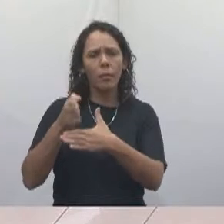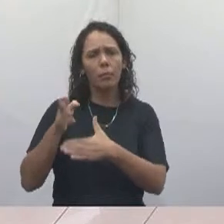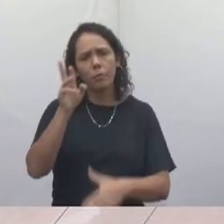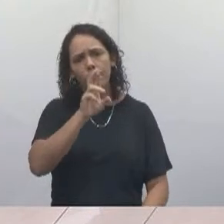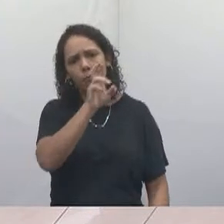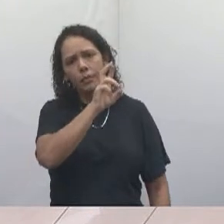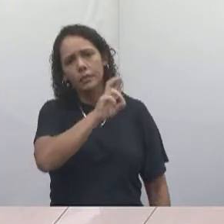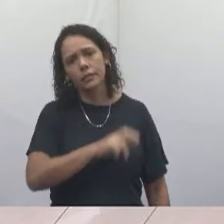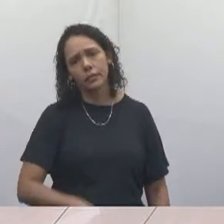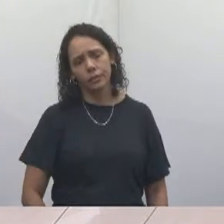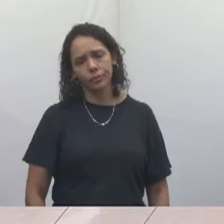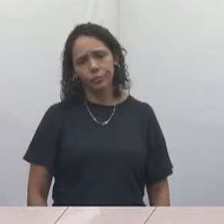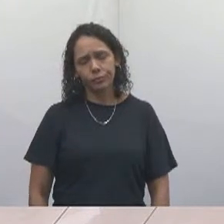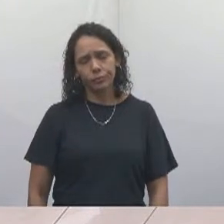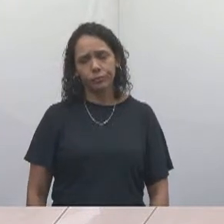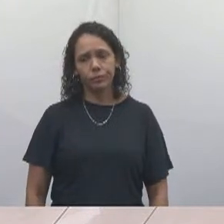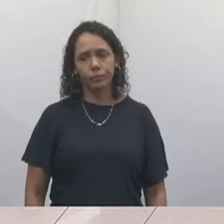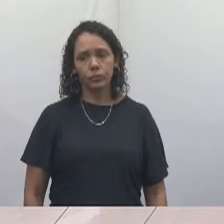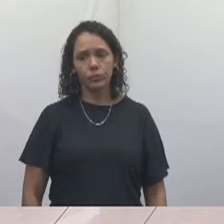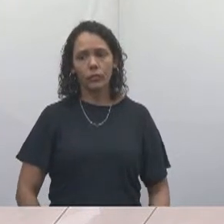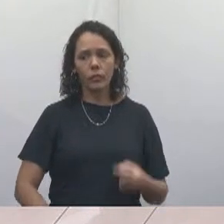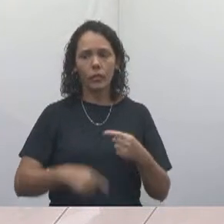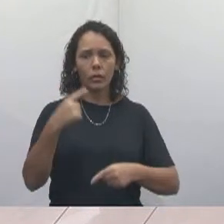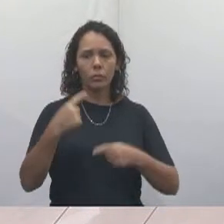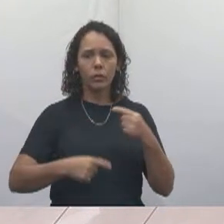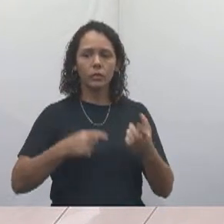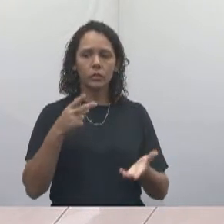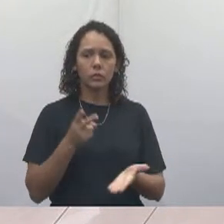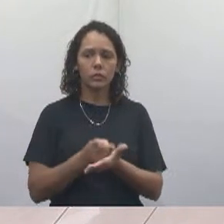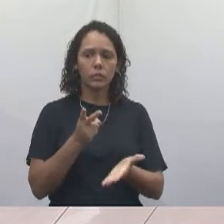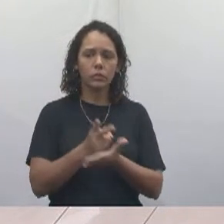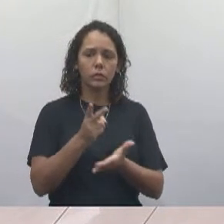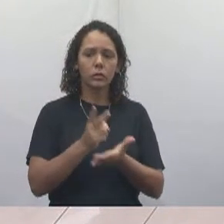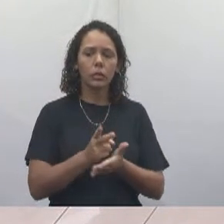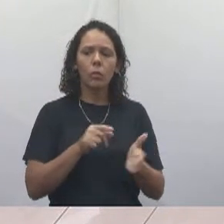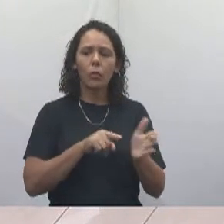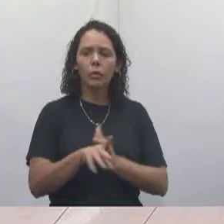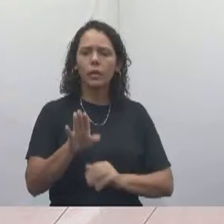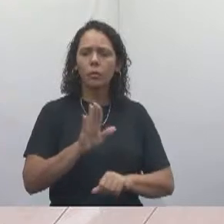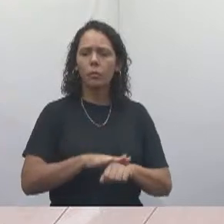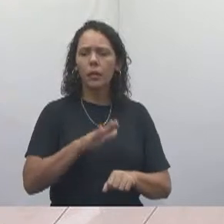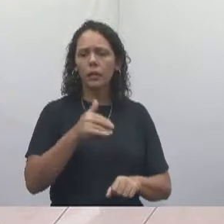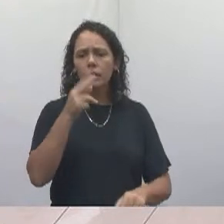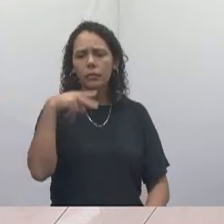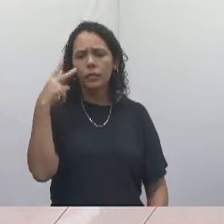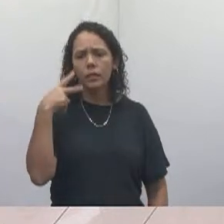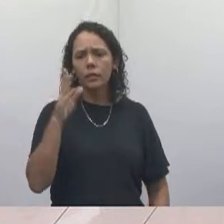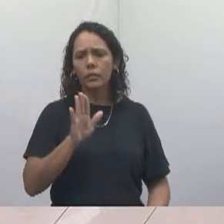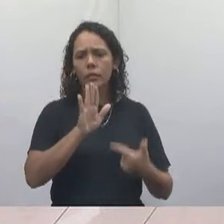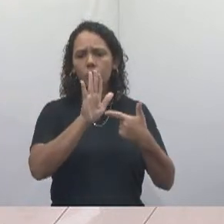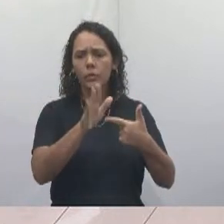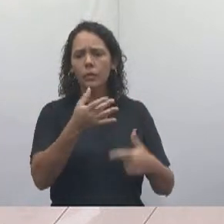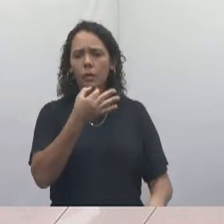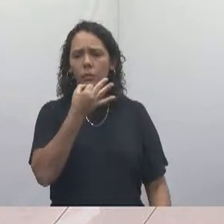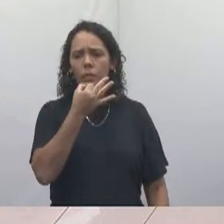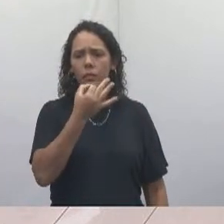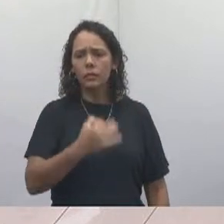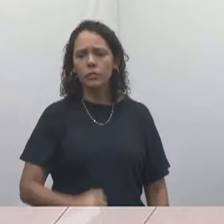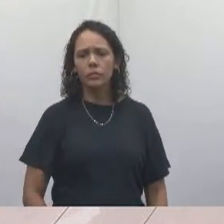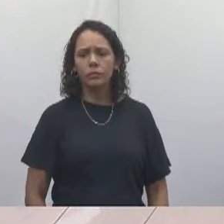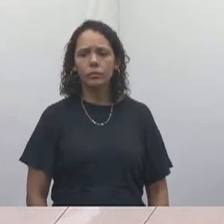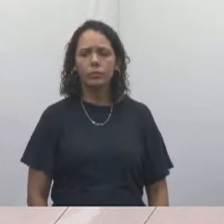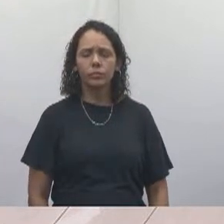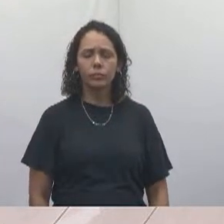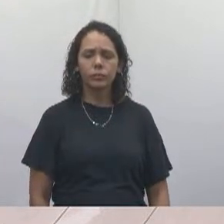O processo continua em discussão. Mais algum vereador que queira apresentar suas manifestações?